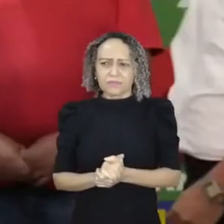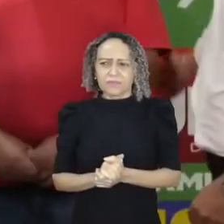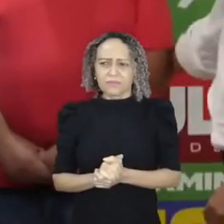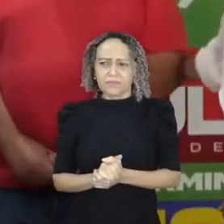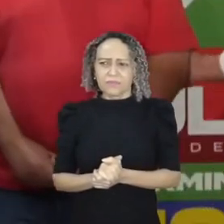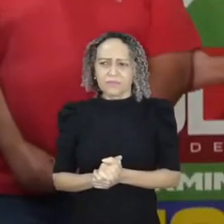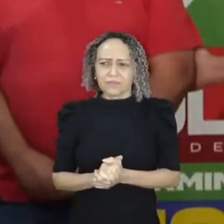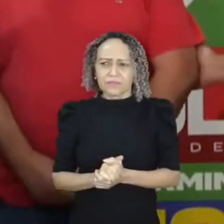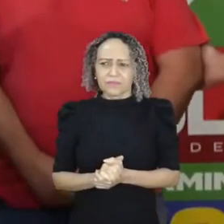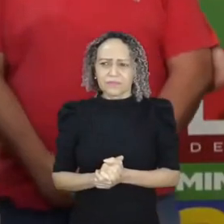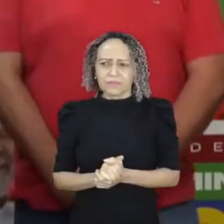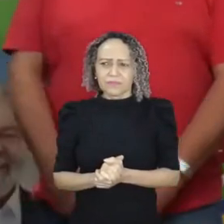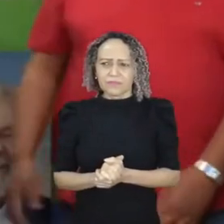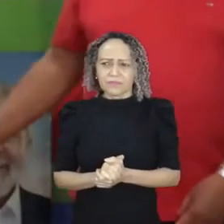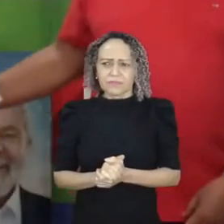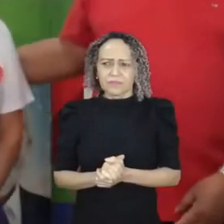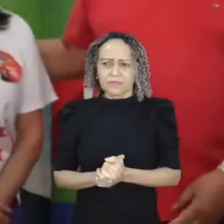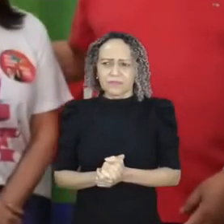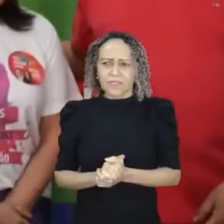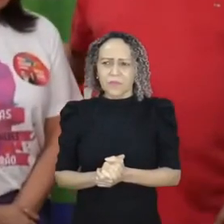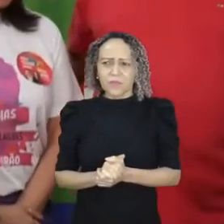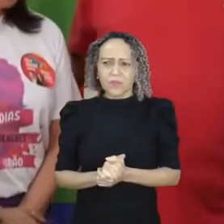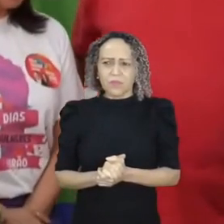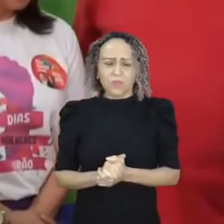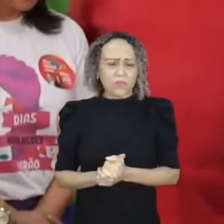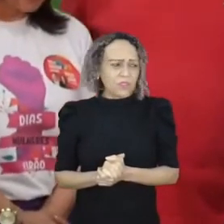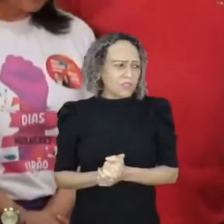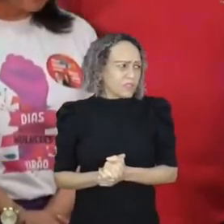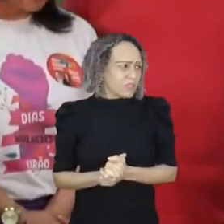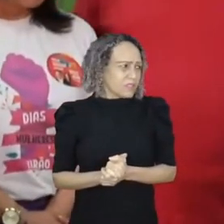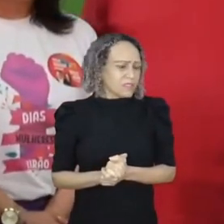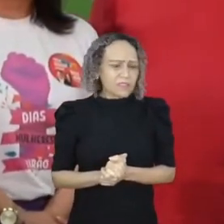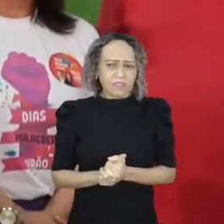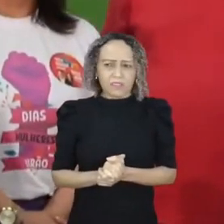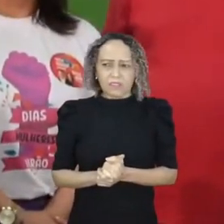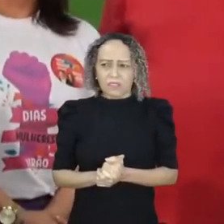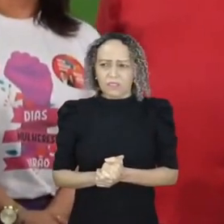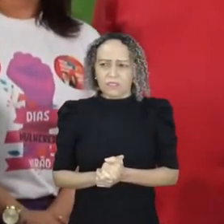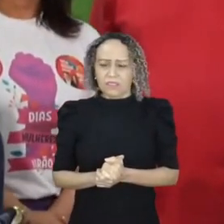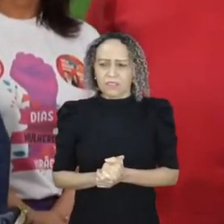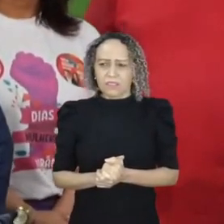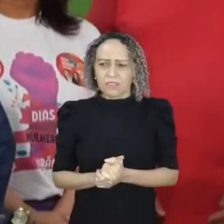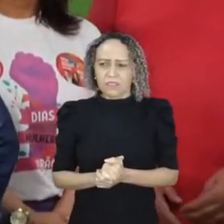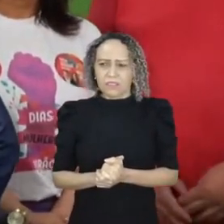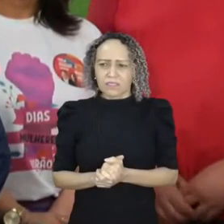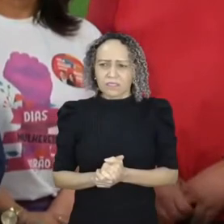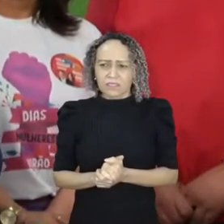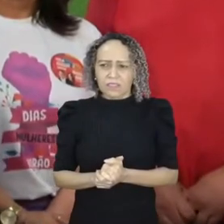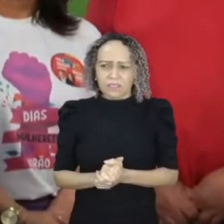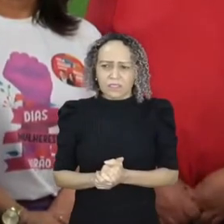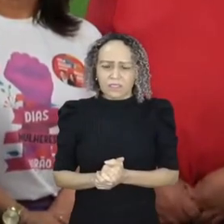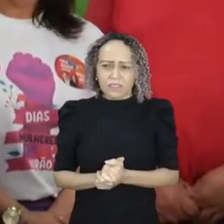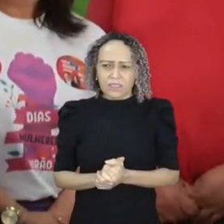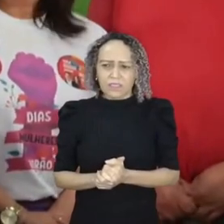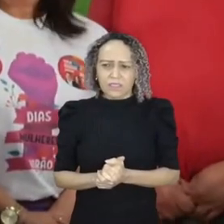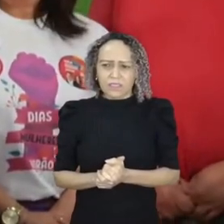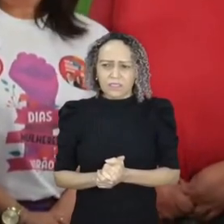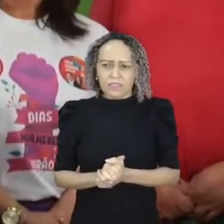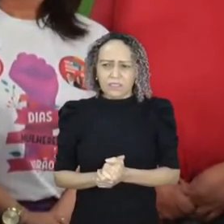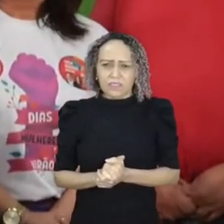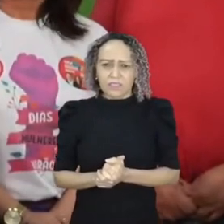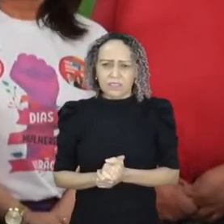aqui, fazendo aquele negócio, deixando a praça em pé, aqueles cavaletes, e foi assim que a gente conseguiu aqui a